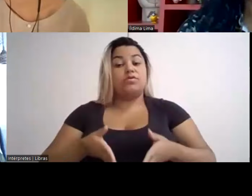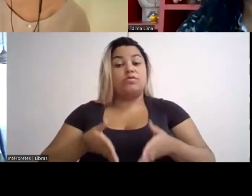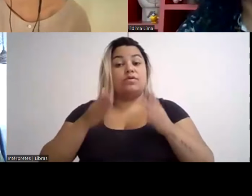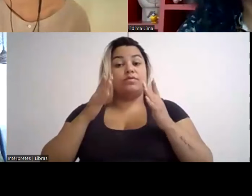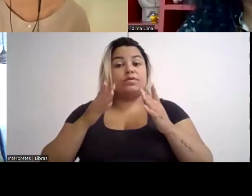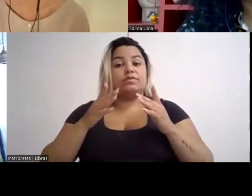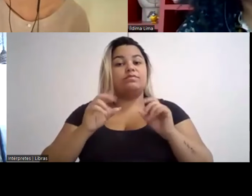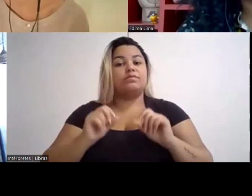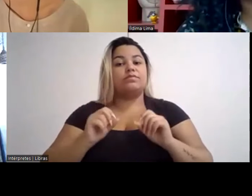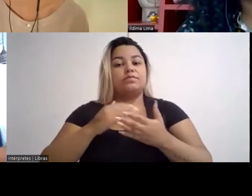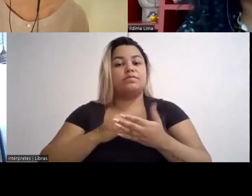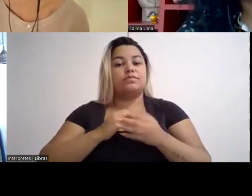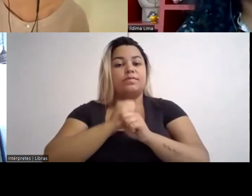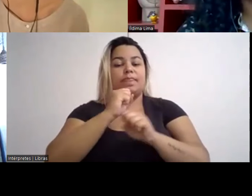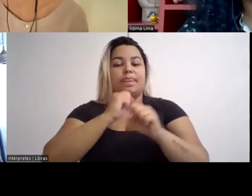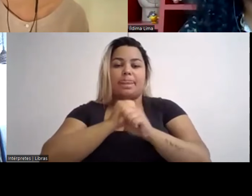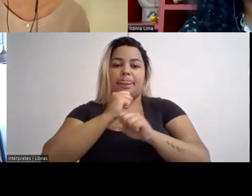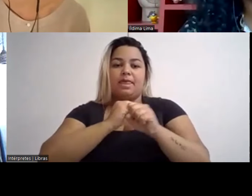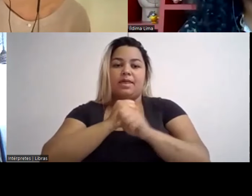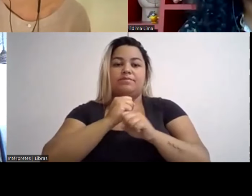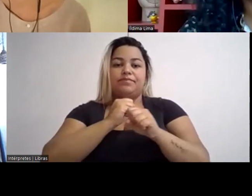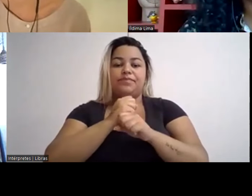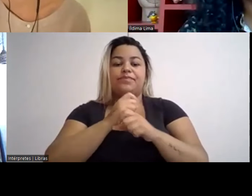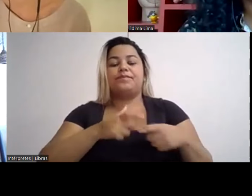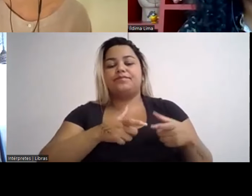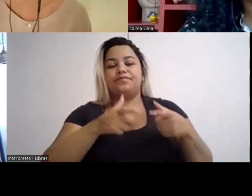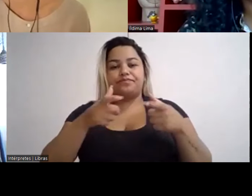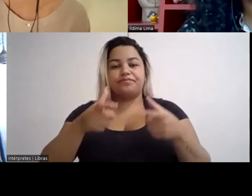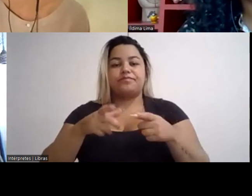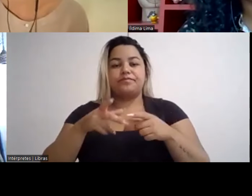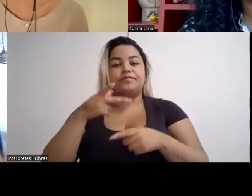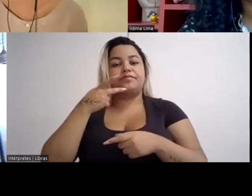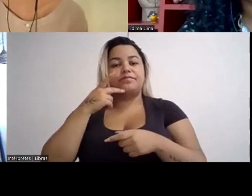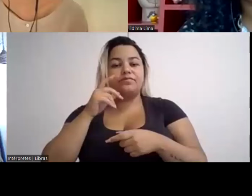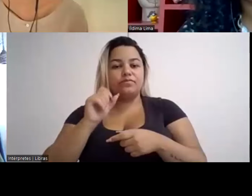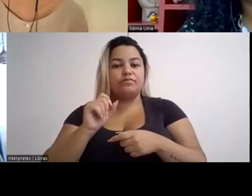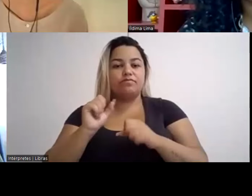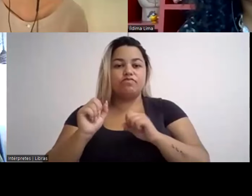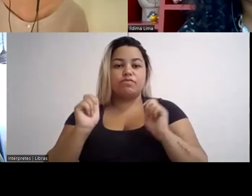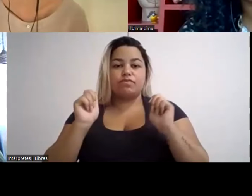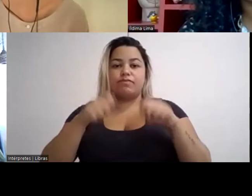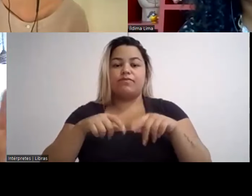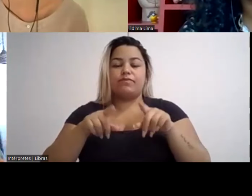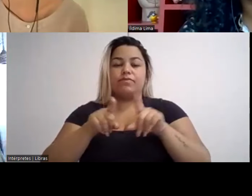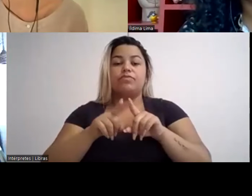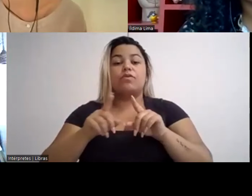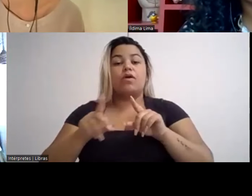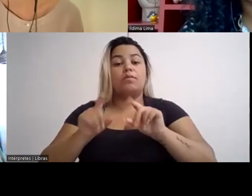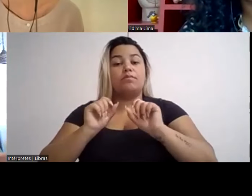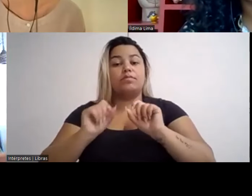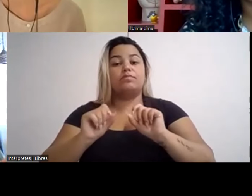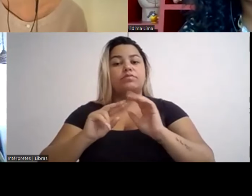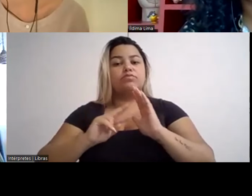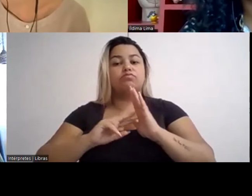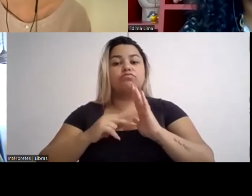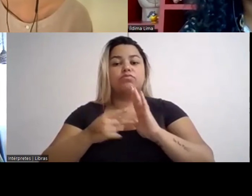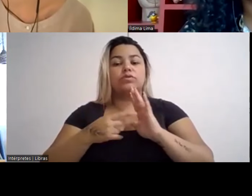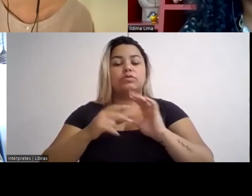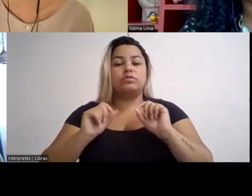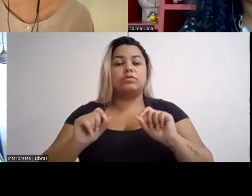precisa construir isso no território. E, para isso, a gente precisa de uma pedagogia, de uma tradução do que